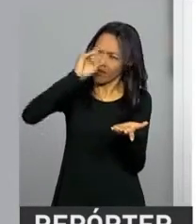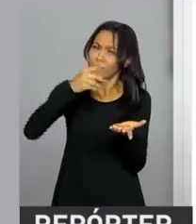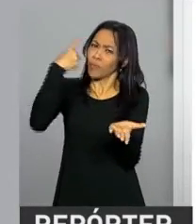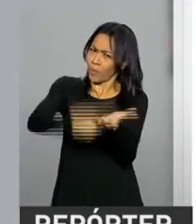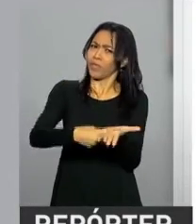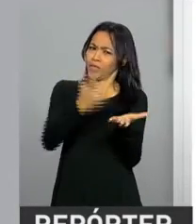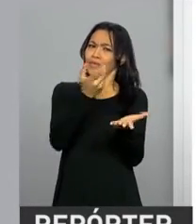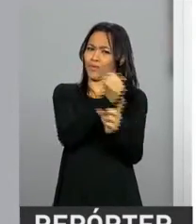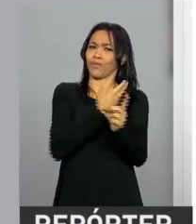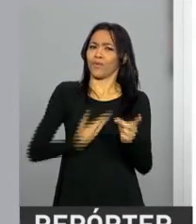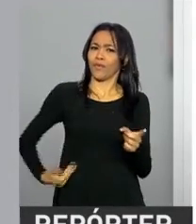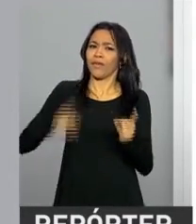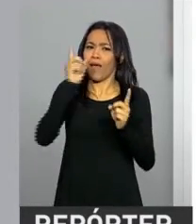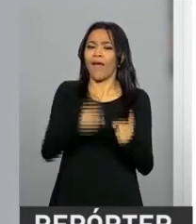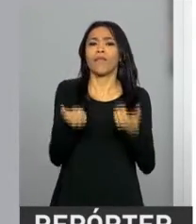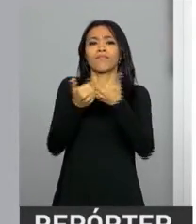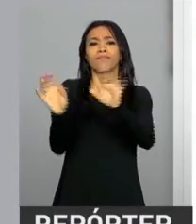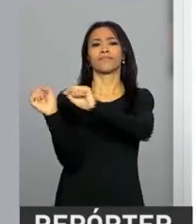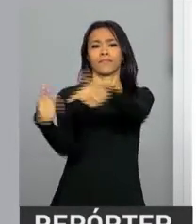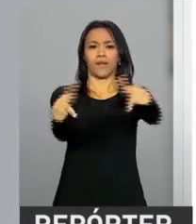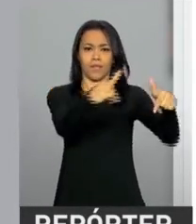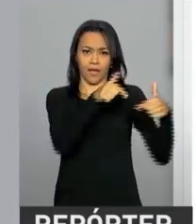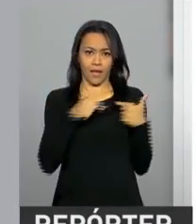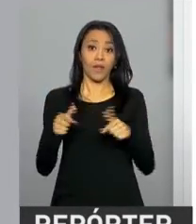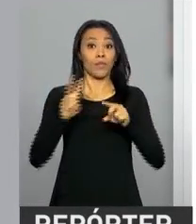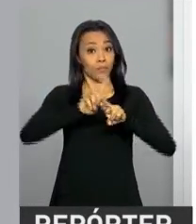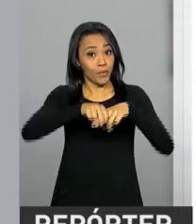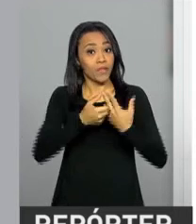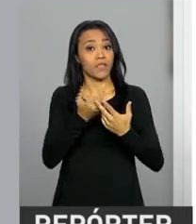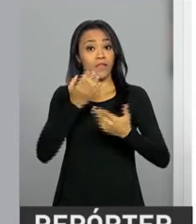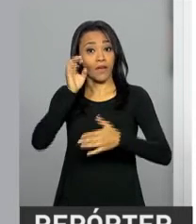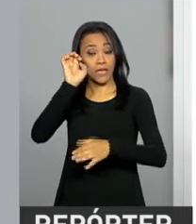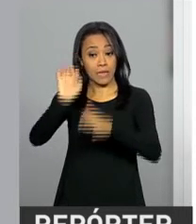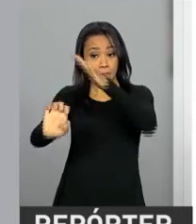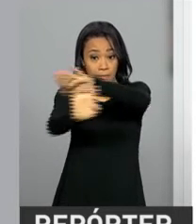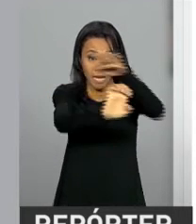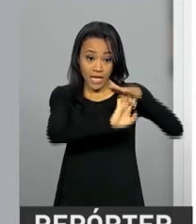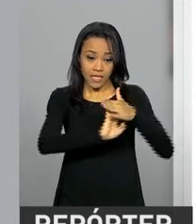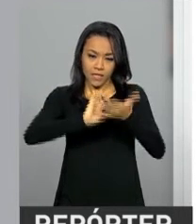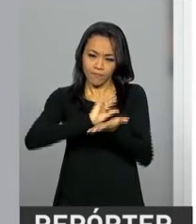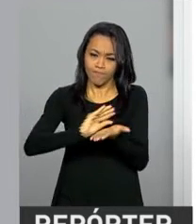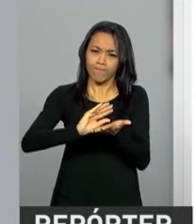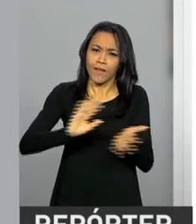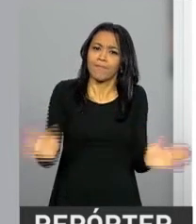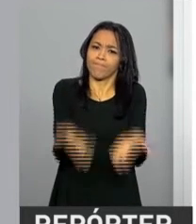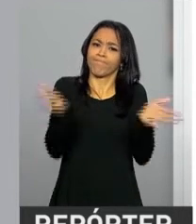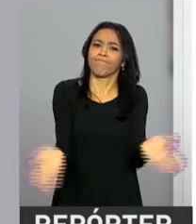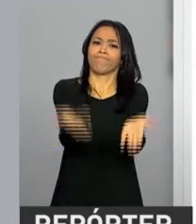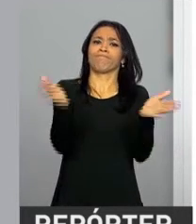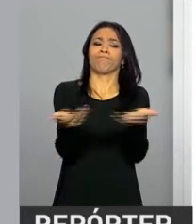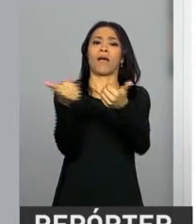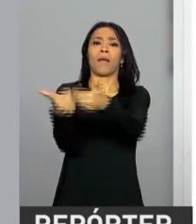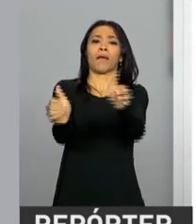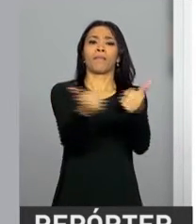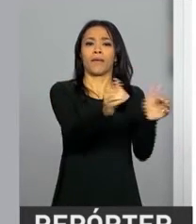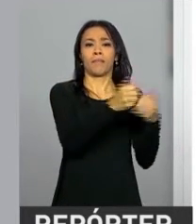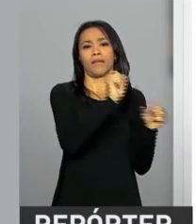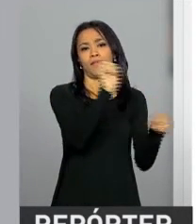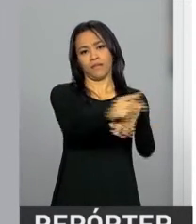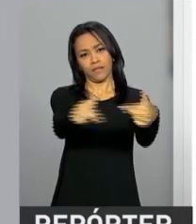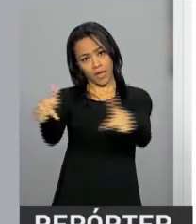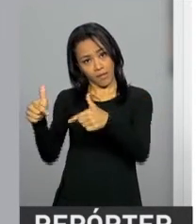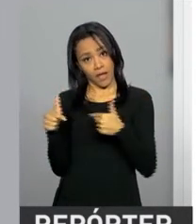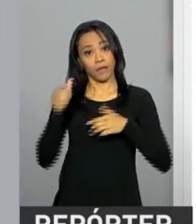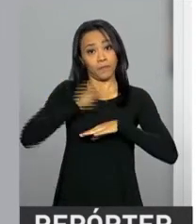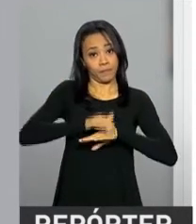disse que, para isso, vai incentivar o investimento privado a abrir novos campos de trabalho. O presidente em exercício, de acordo